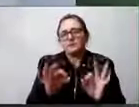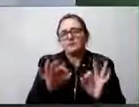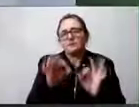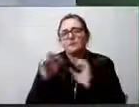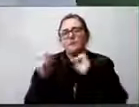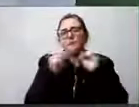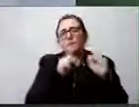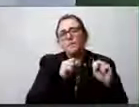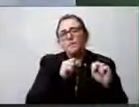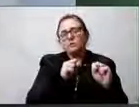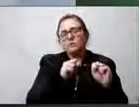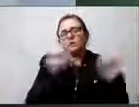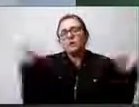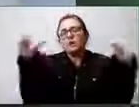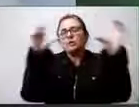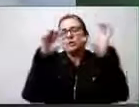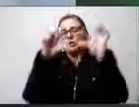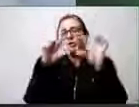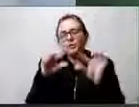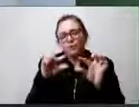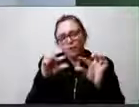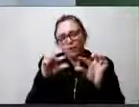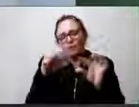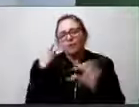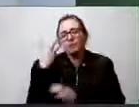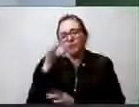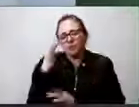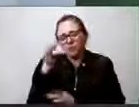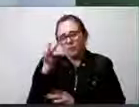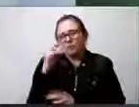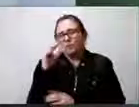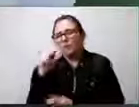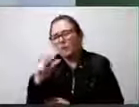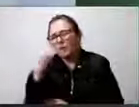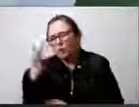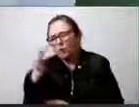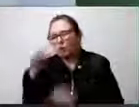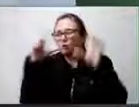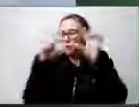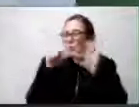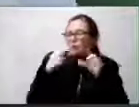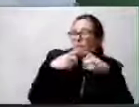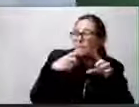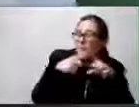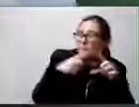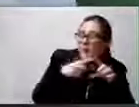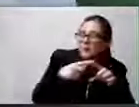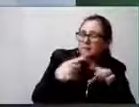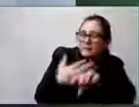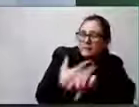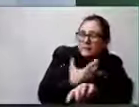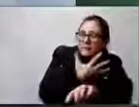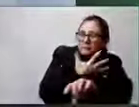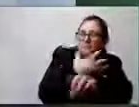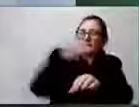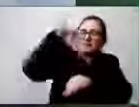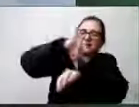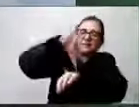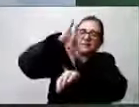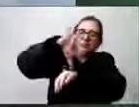gerar uma diminuição parcial da dor do paciente, mas na presença de sensibilização central, a gente precisa pensar